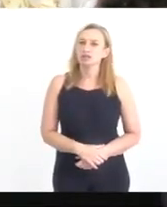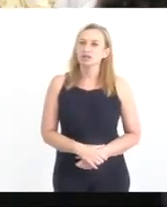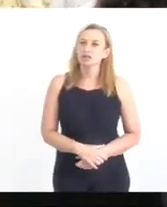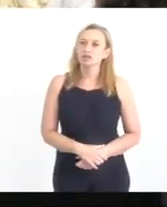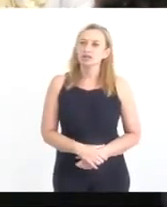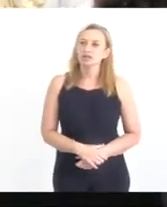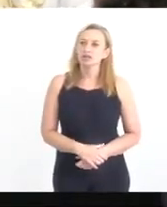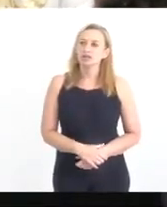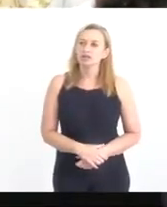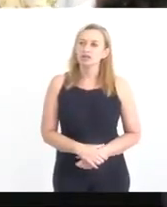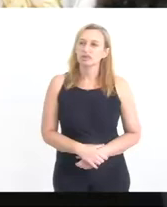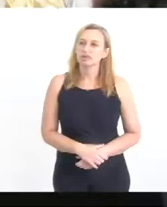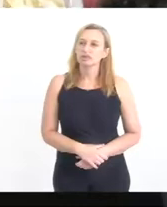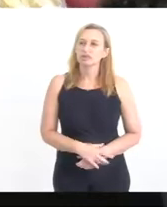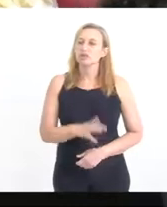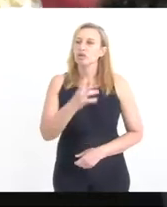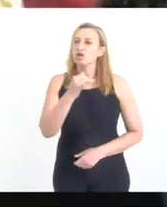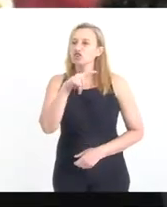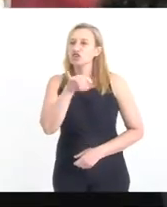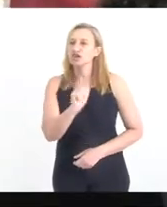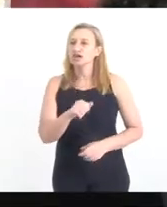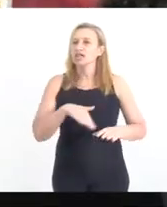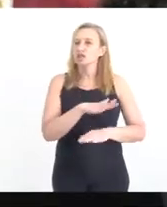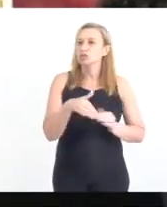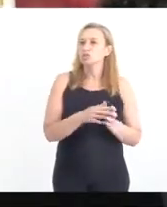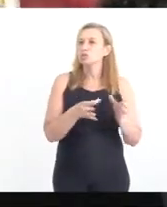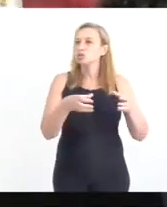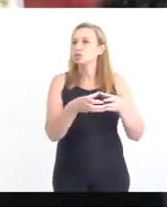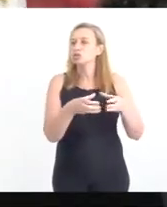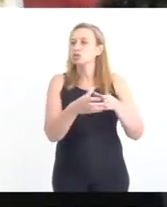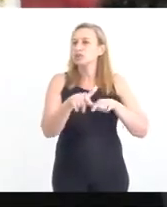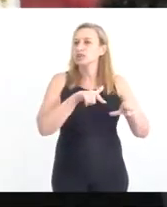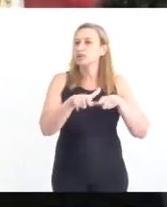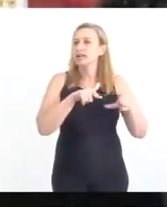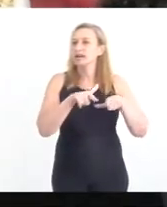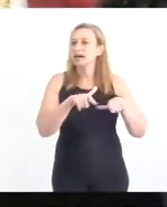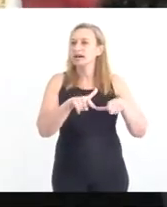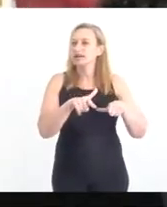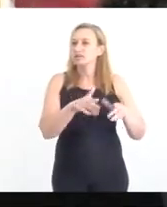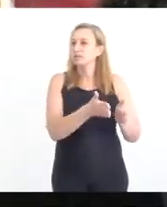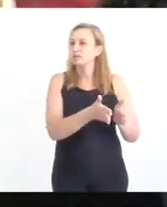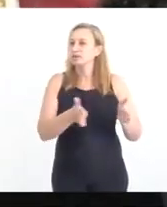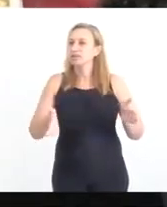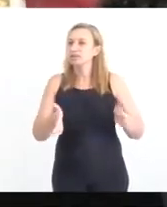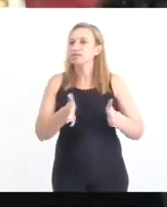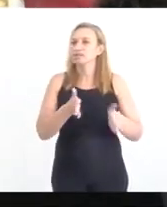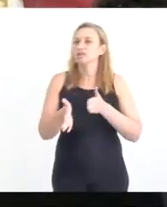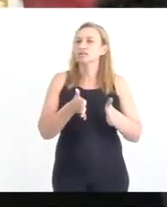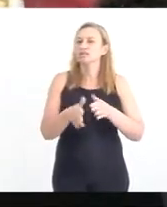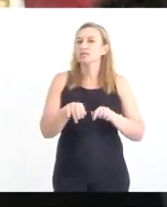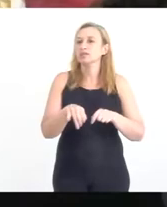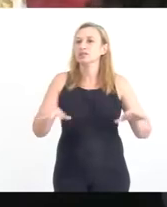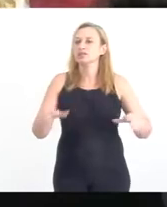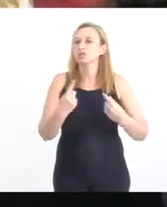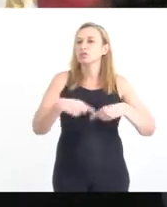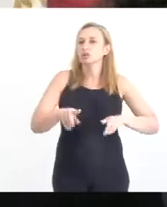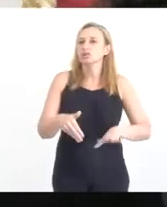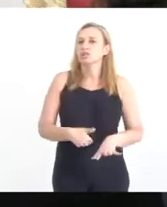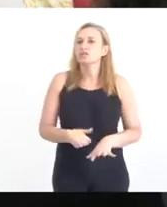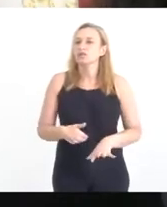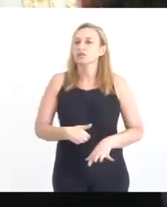o Rogéria e toda sua equipe que trabalha que trabalha durante a pandemia combatendo a